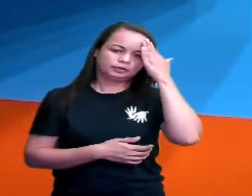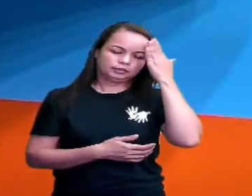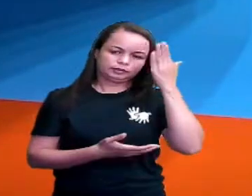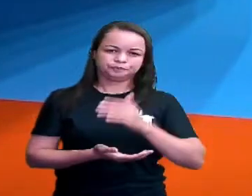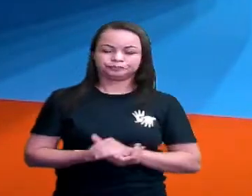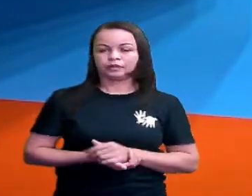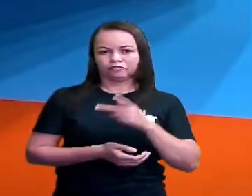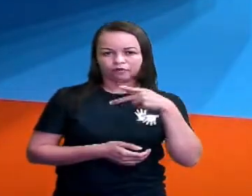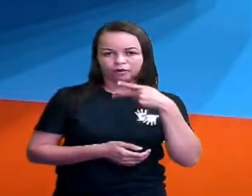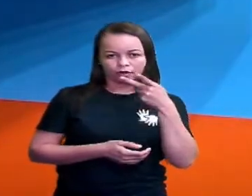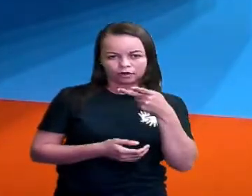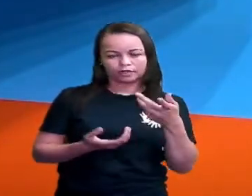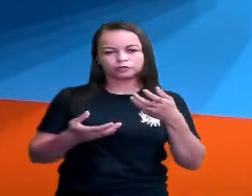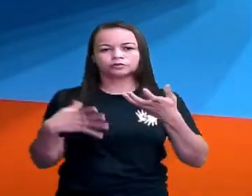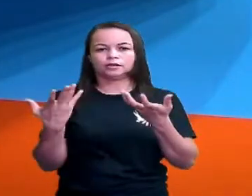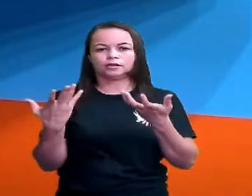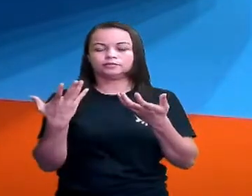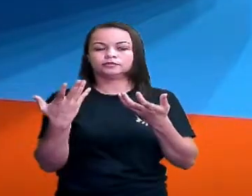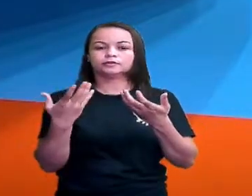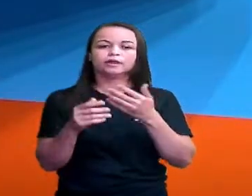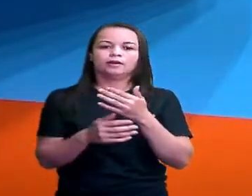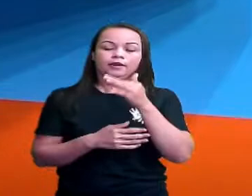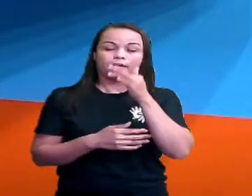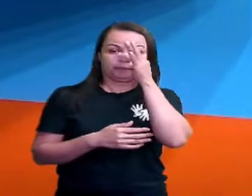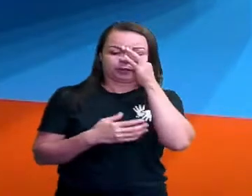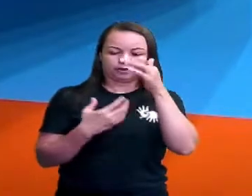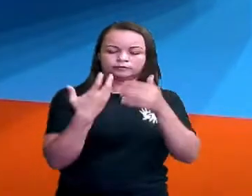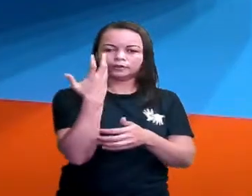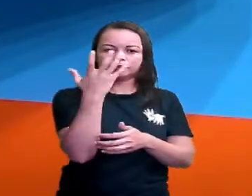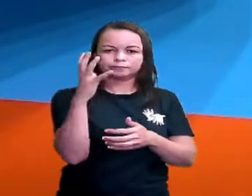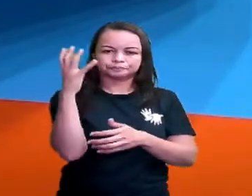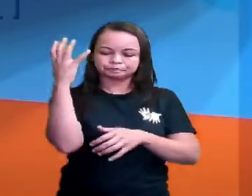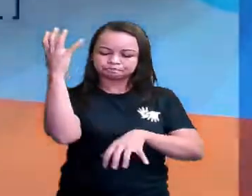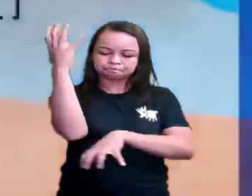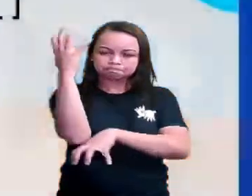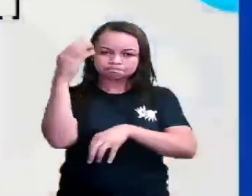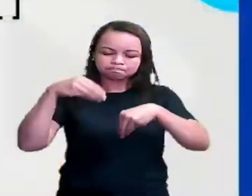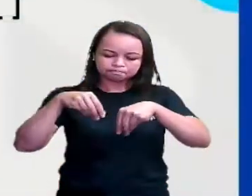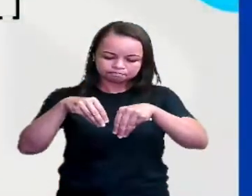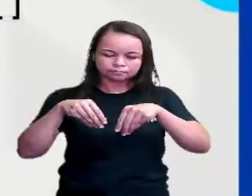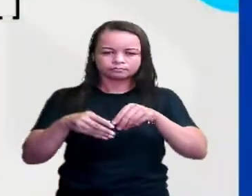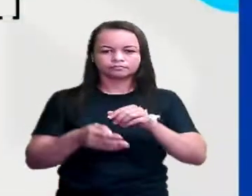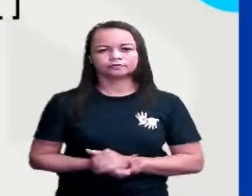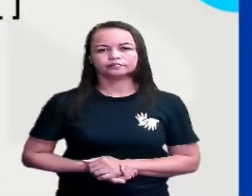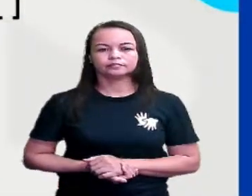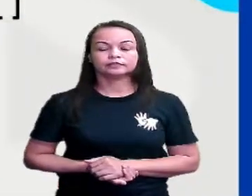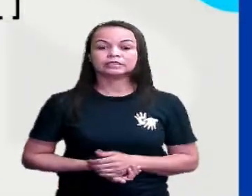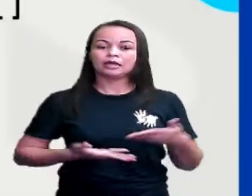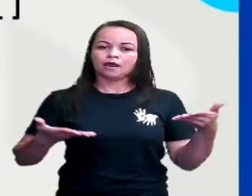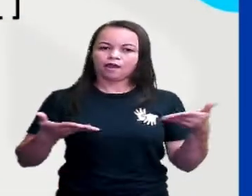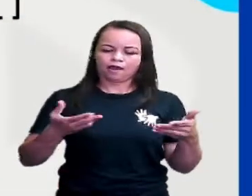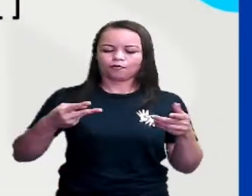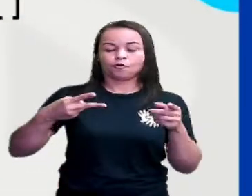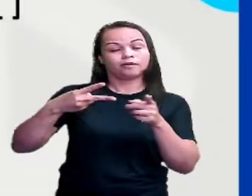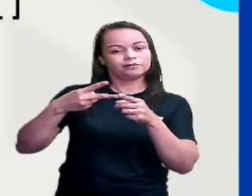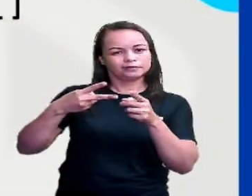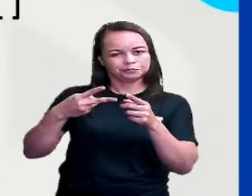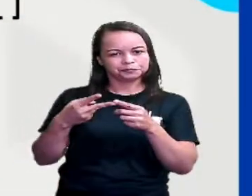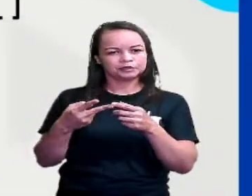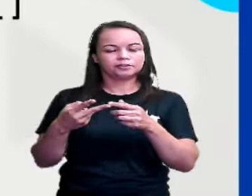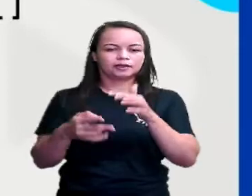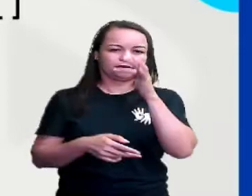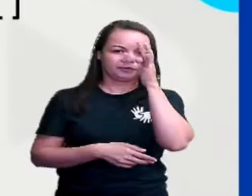das plantas terrestres. E agora a gente chega na outra categoria de plantas, que são as plantas aéreas,